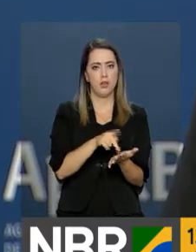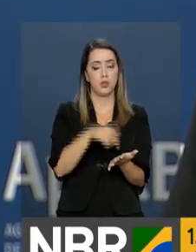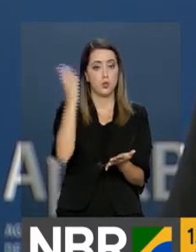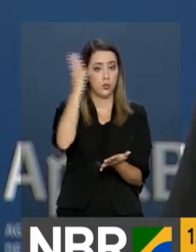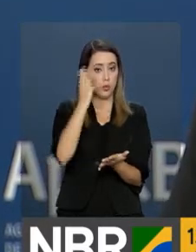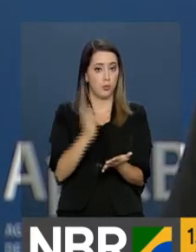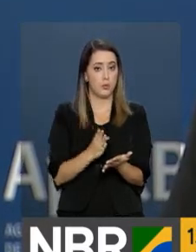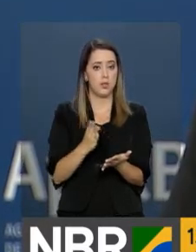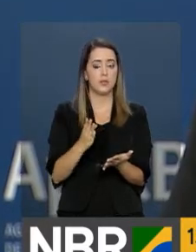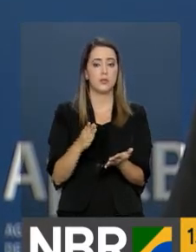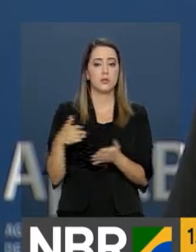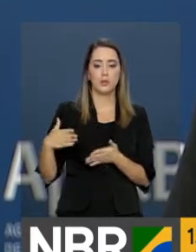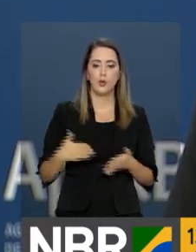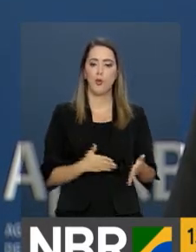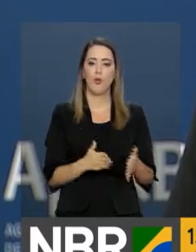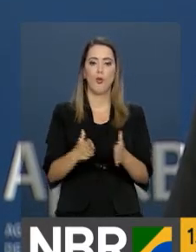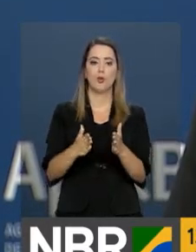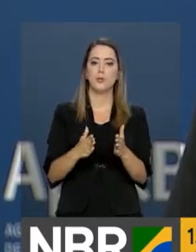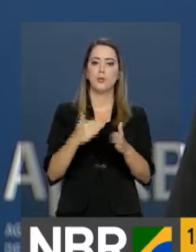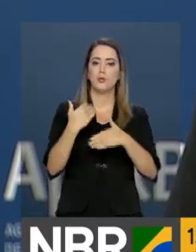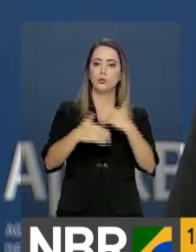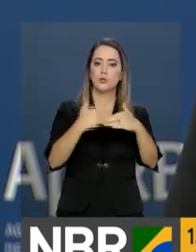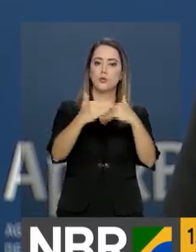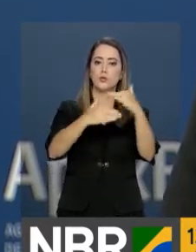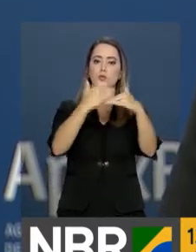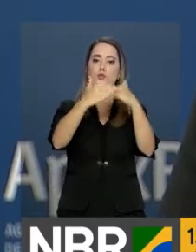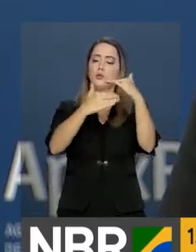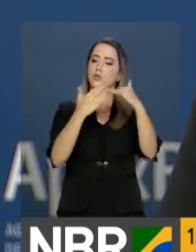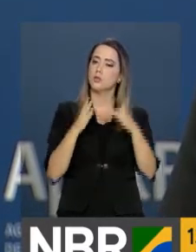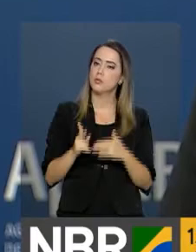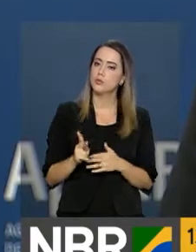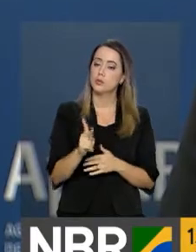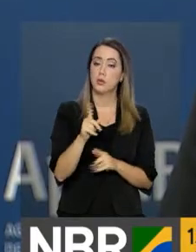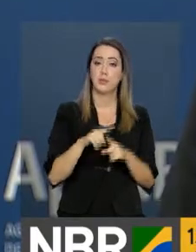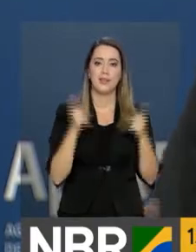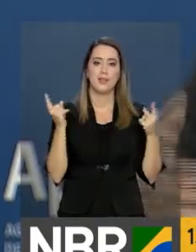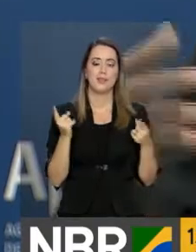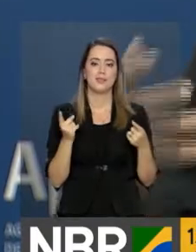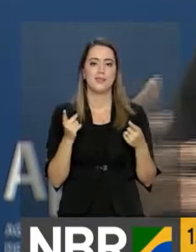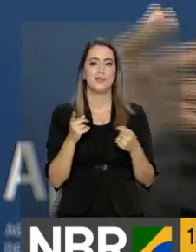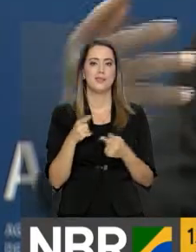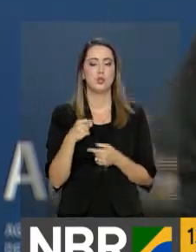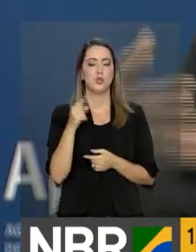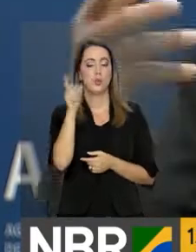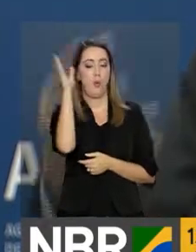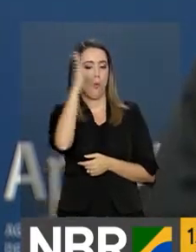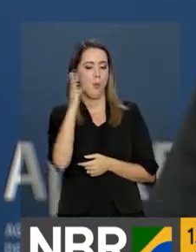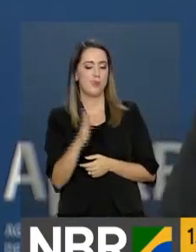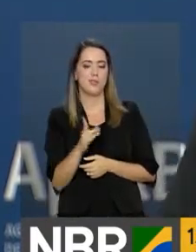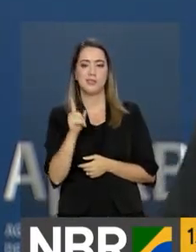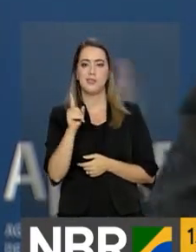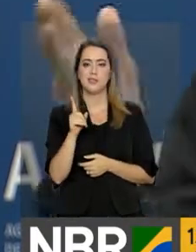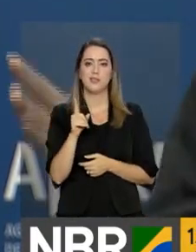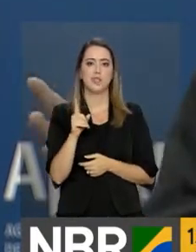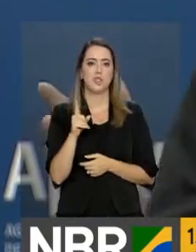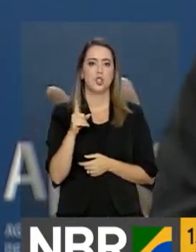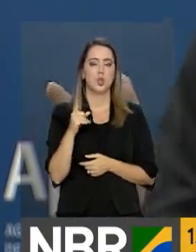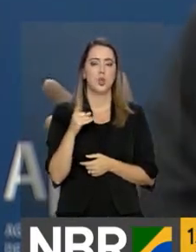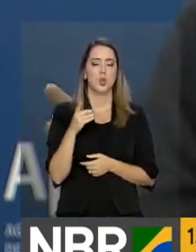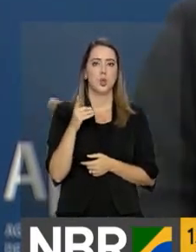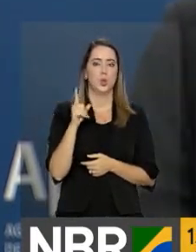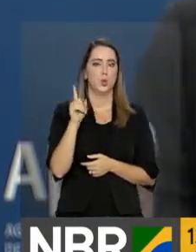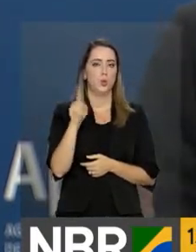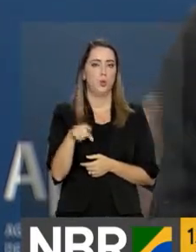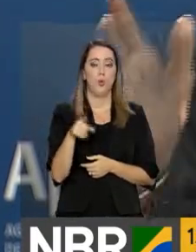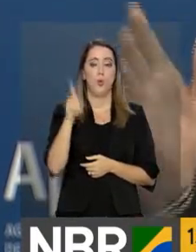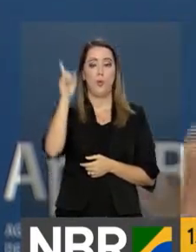o Brasil tomou o caminho do desenvolvimento. Não é? Agora, ele não retoma, o Brasil não é uma figura, digamos assim, hipotética. Né?